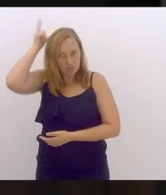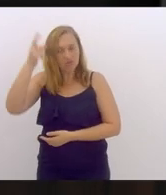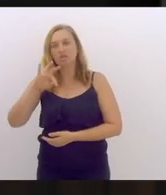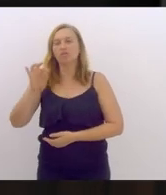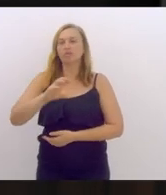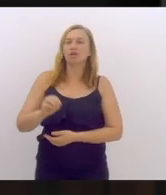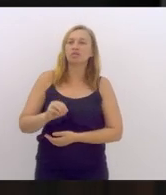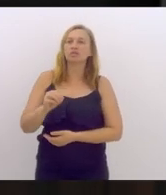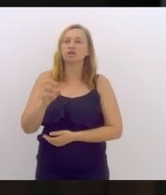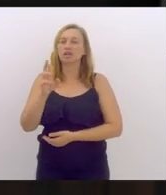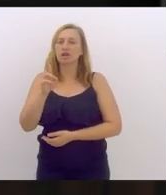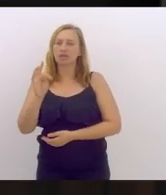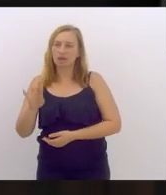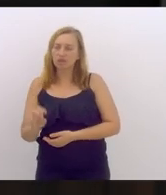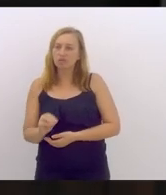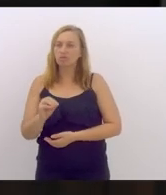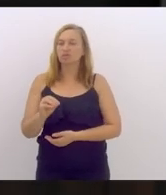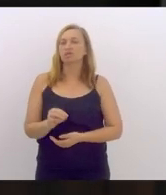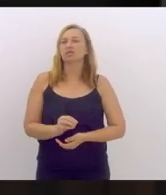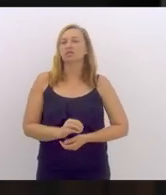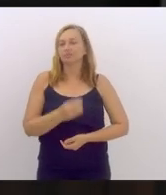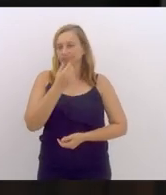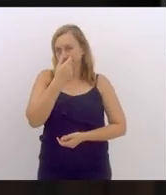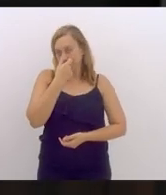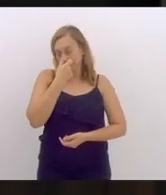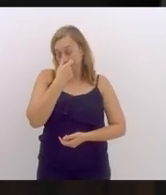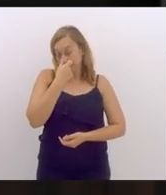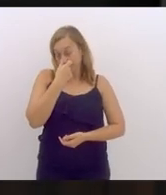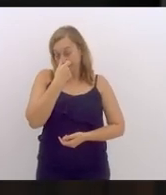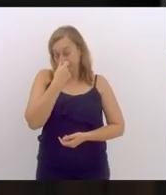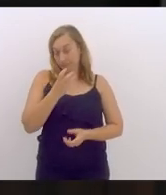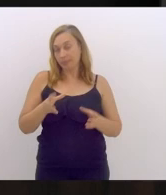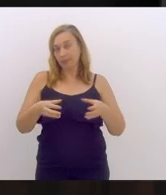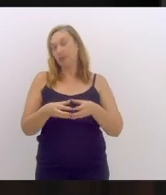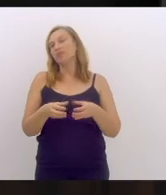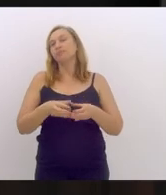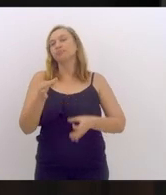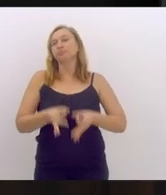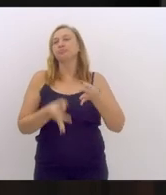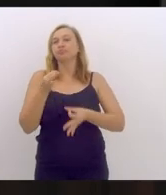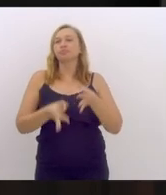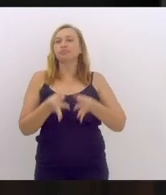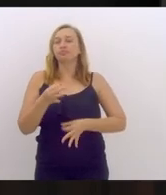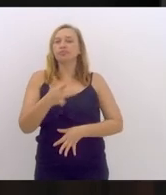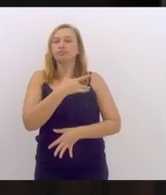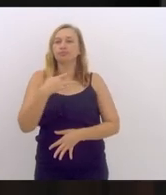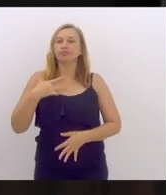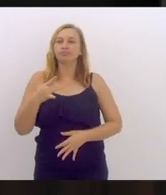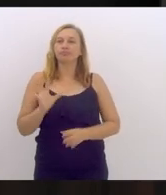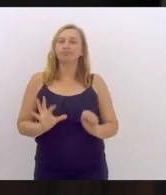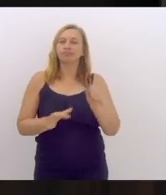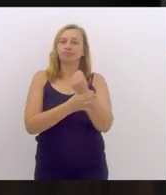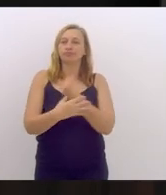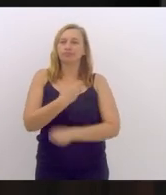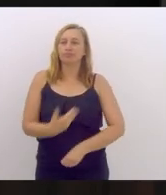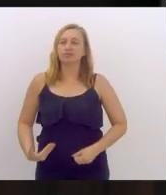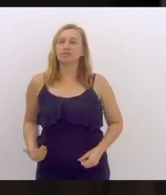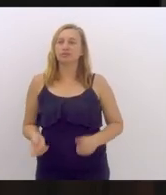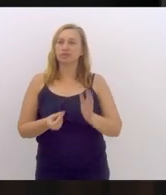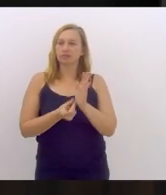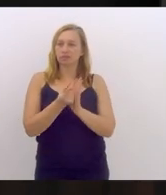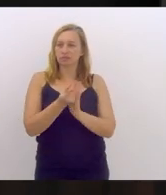Renato Zaca e Luiz Paulo pendente das comissões quais são a justiça de saúde de segurança pública e